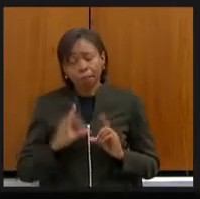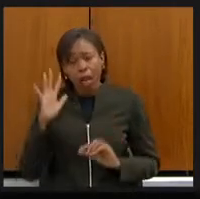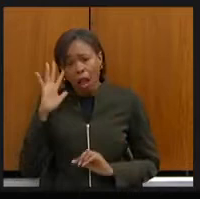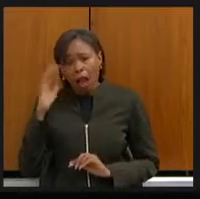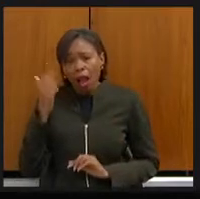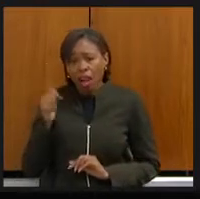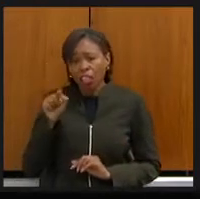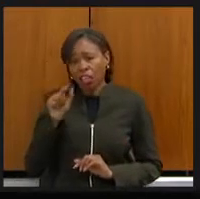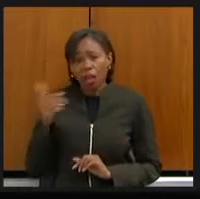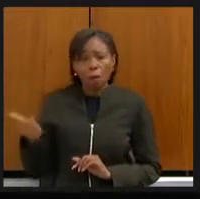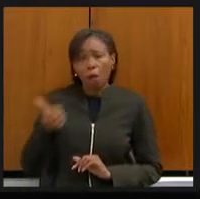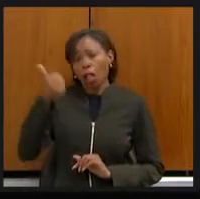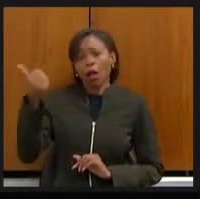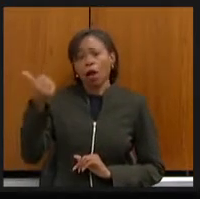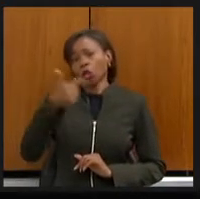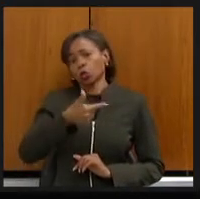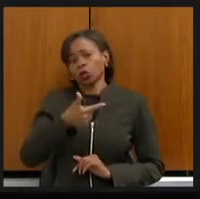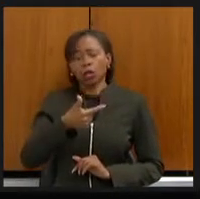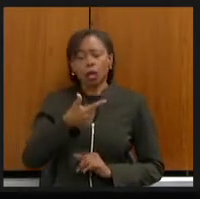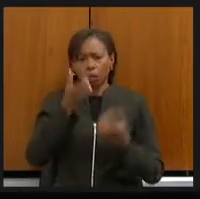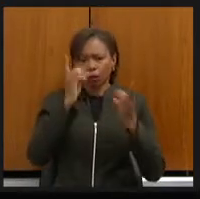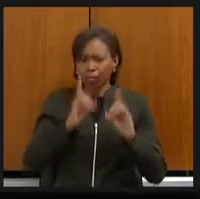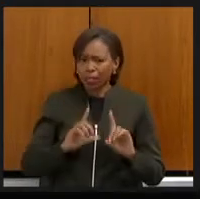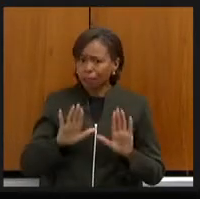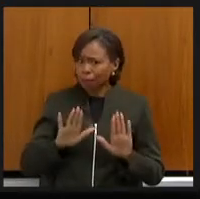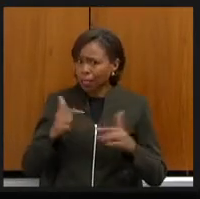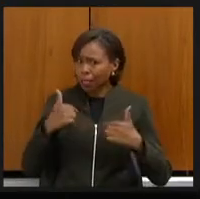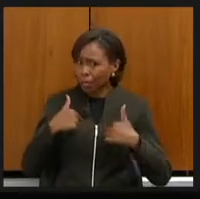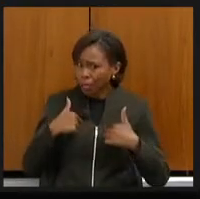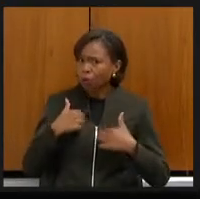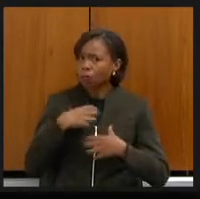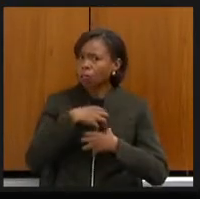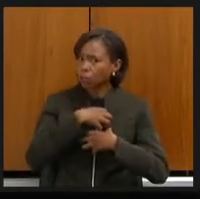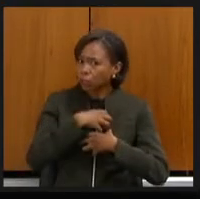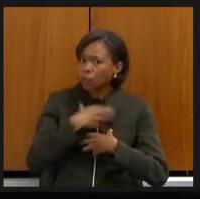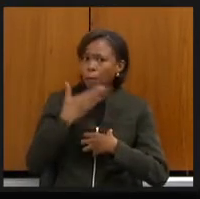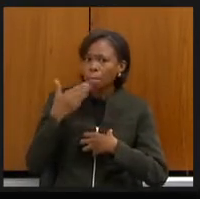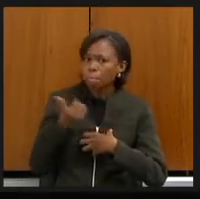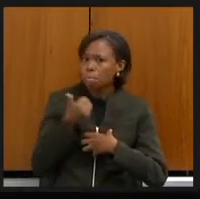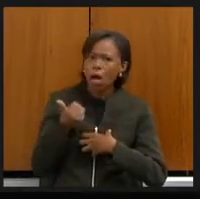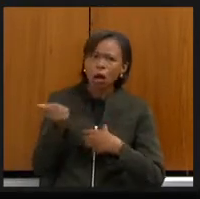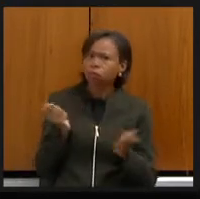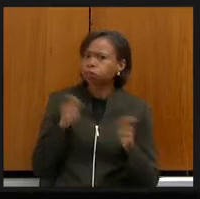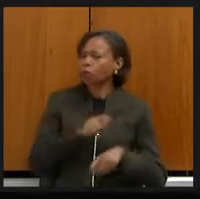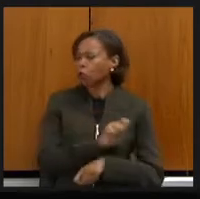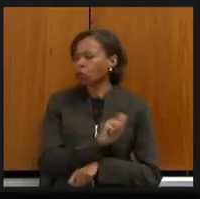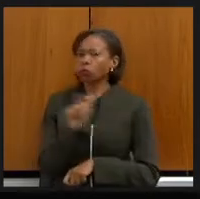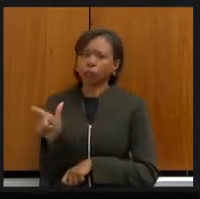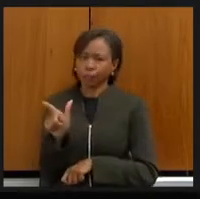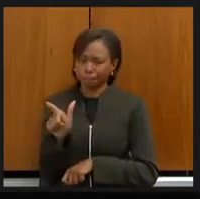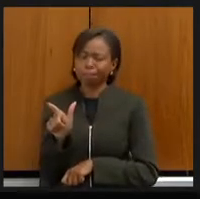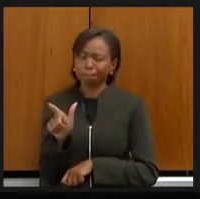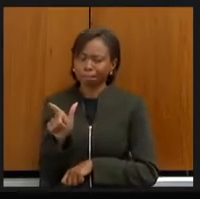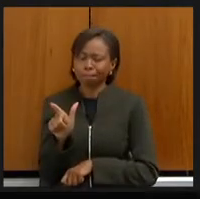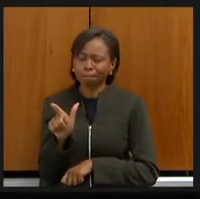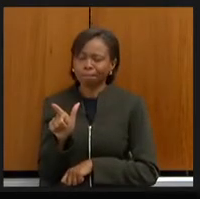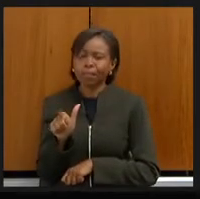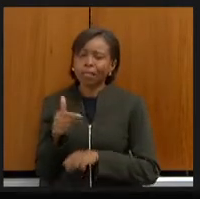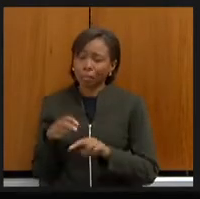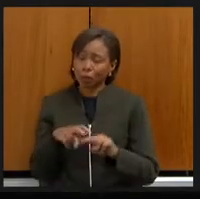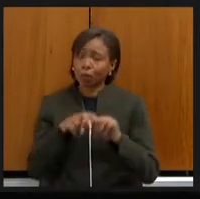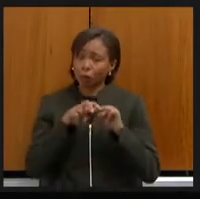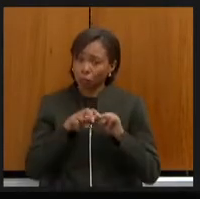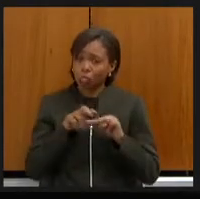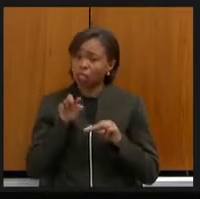de achar que é melhor que a gente mas eu me sinto mais em capaz do que ele se eu sou melhor do que e Através